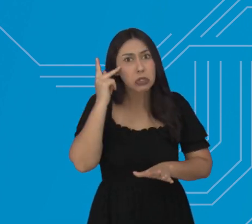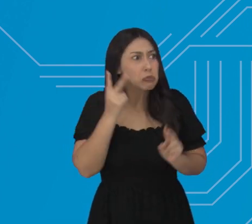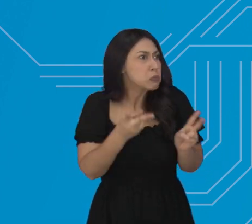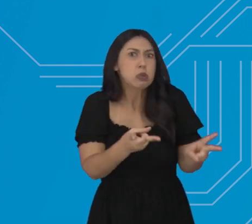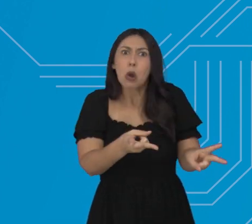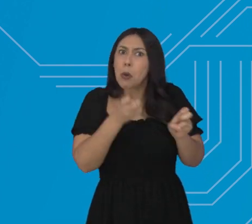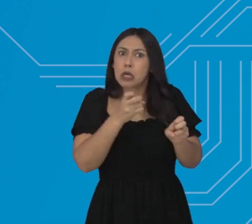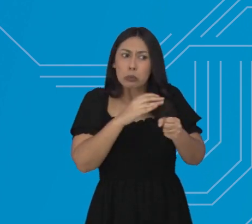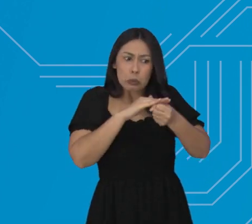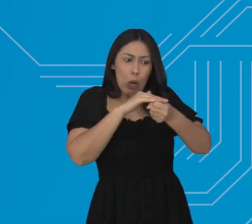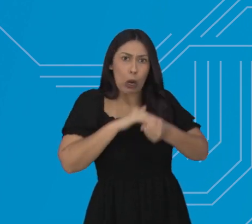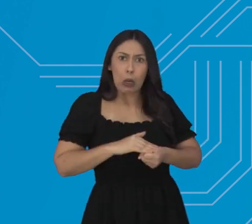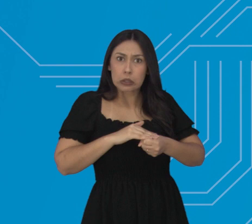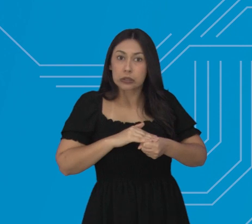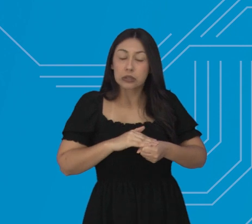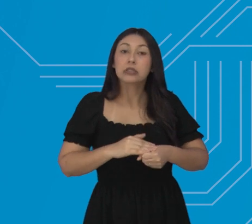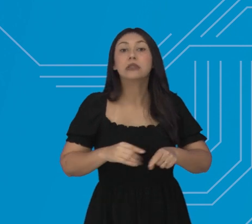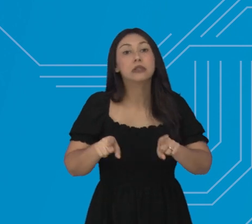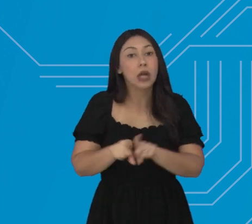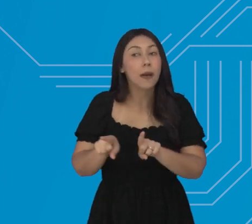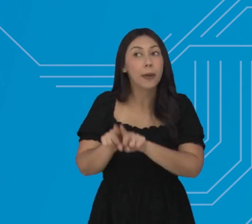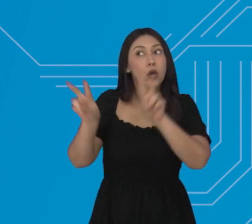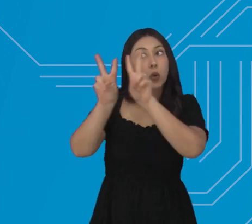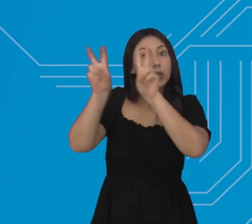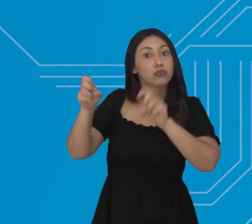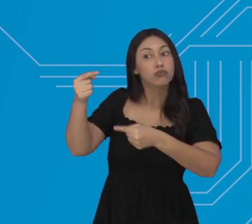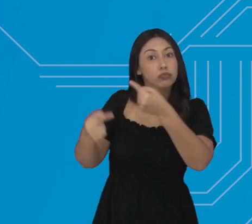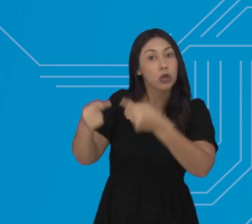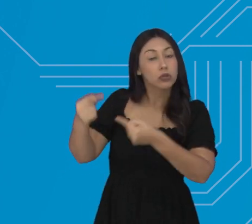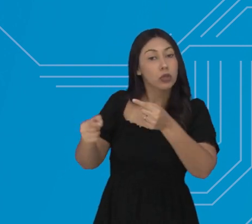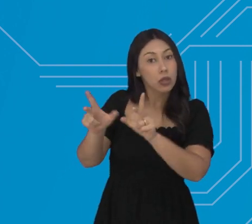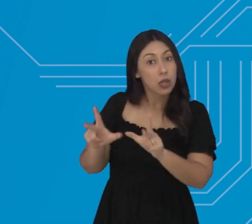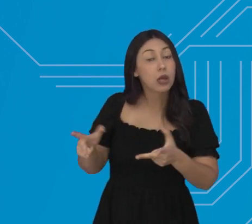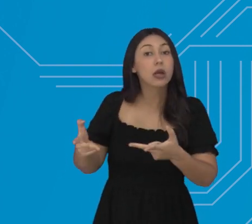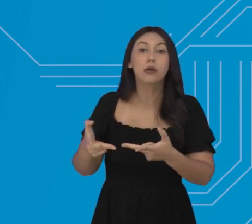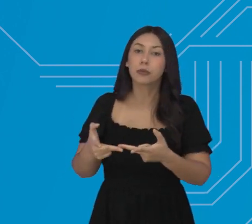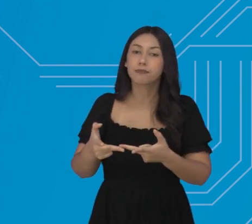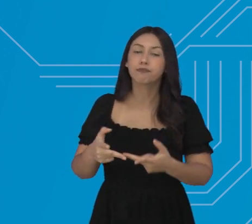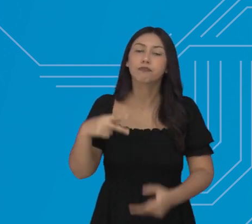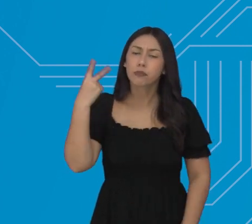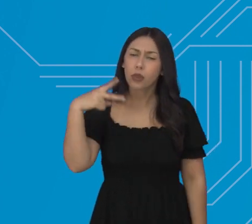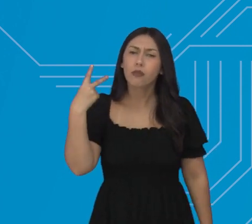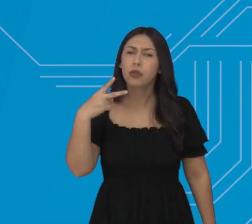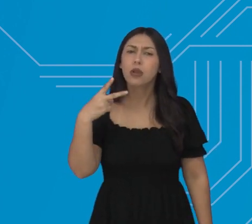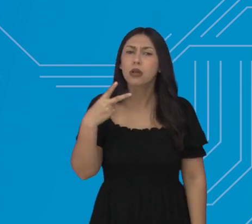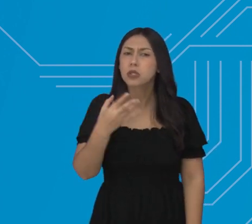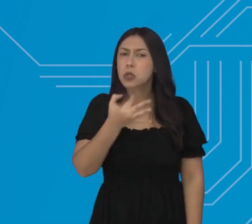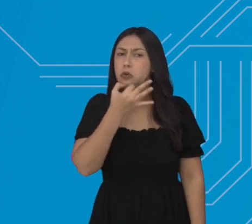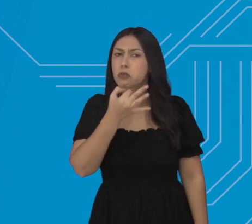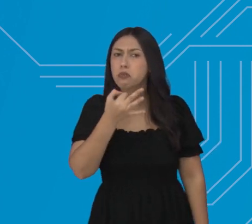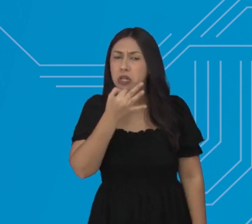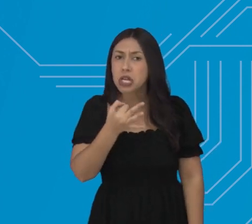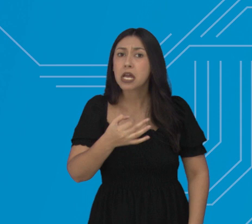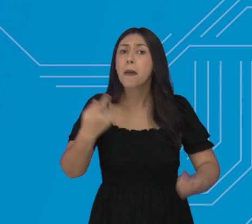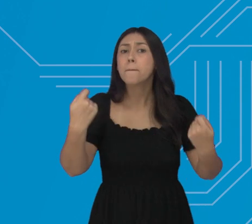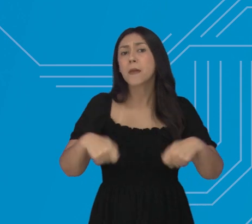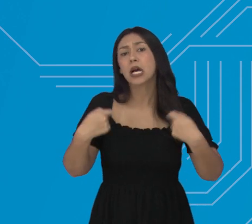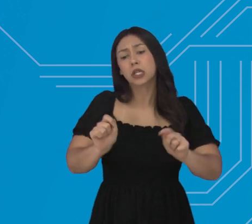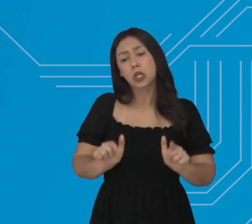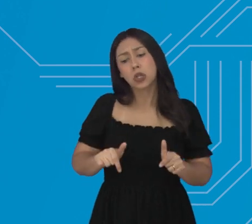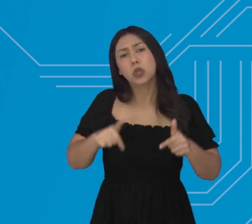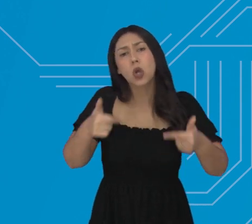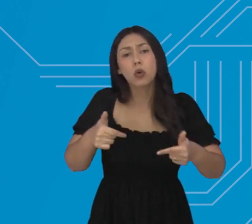conseguem identificar que estão sofrendo algum tipo de abuso. Tema também debatido na Câmara, os vereadores acreditam que políticas